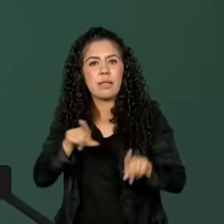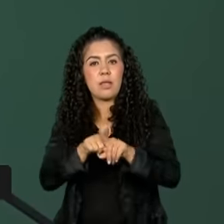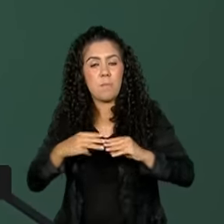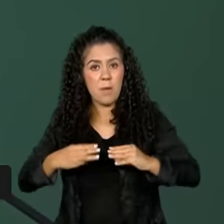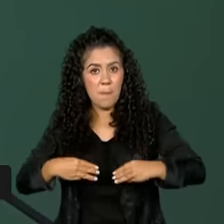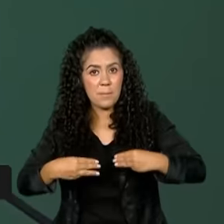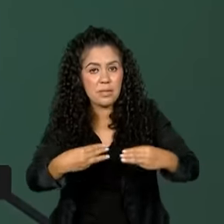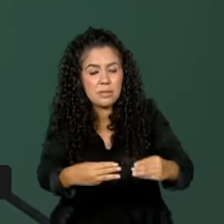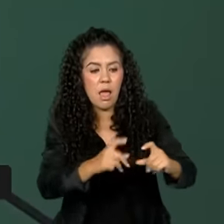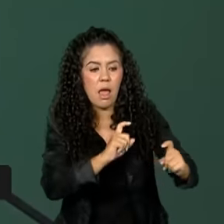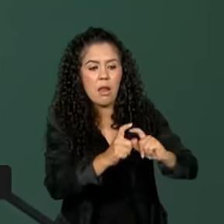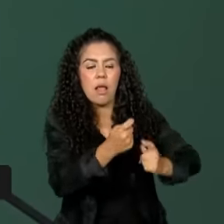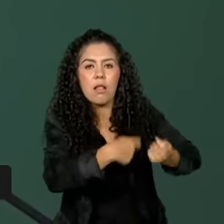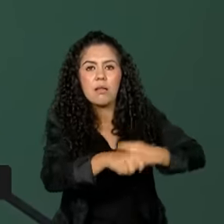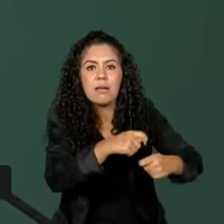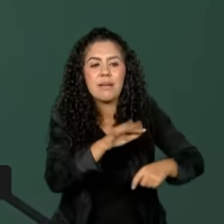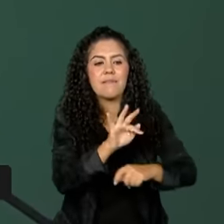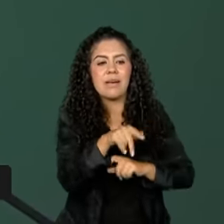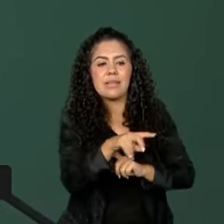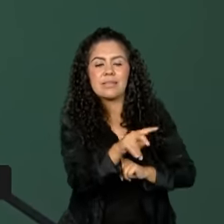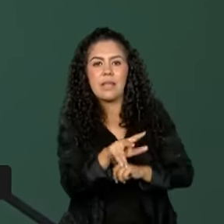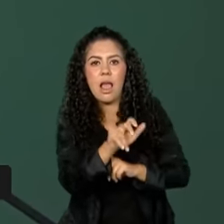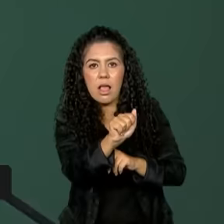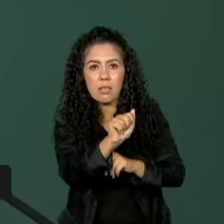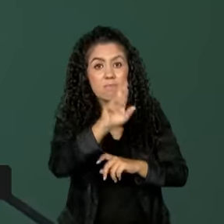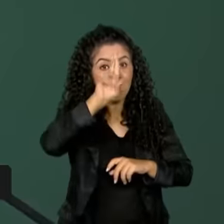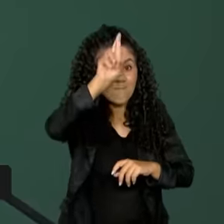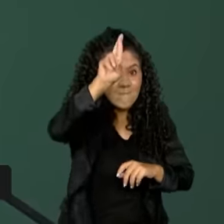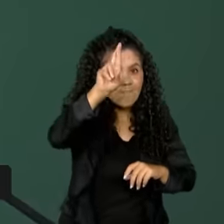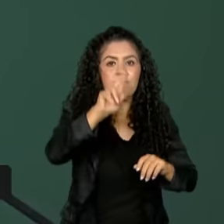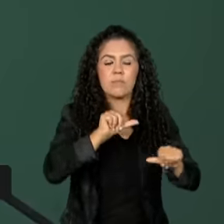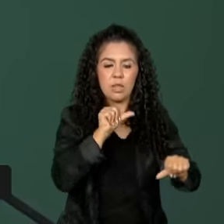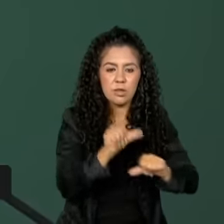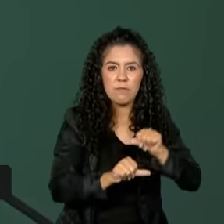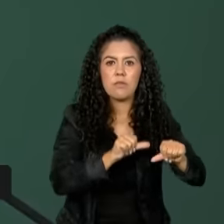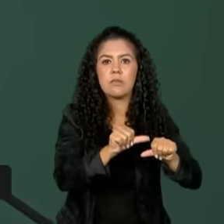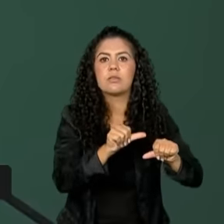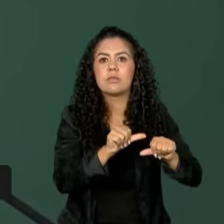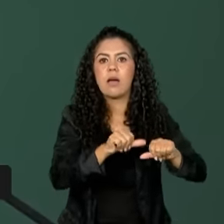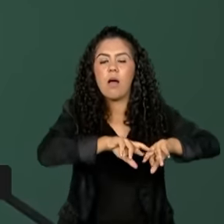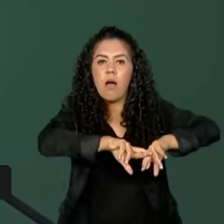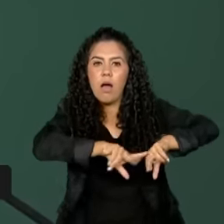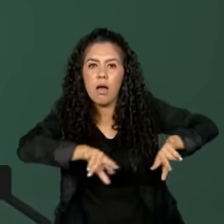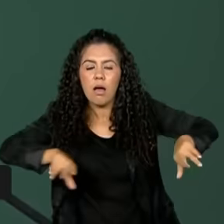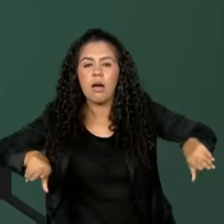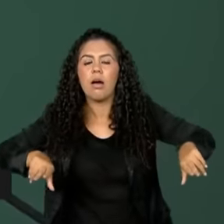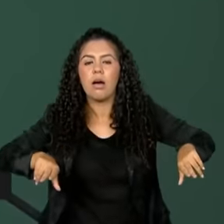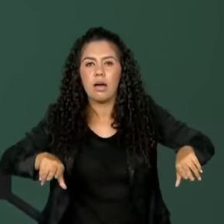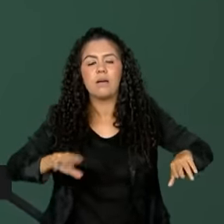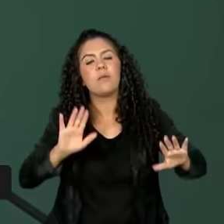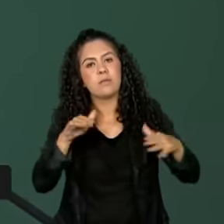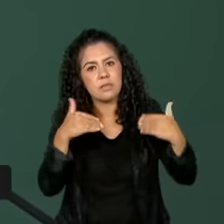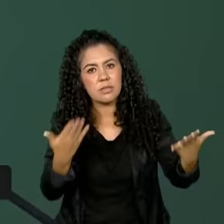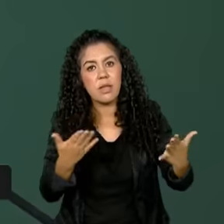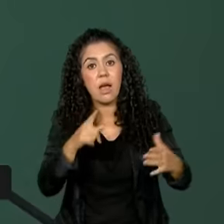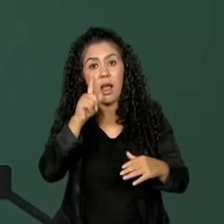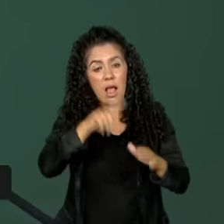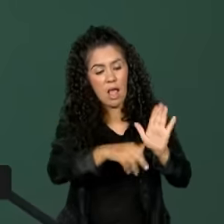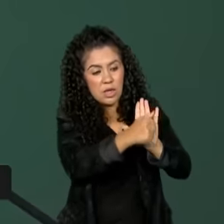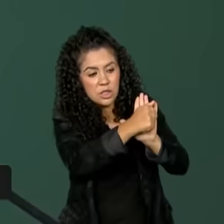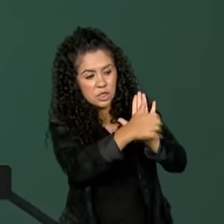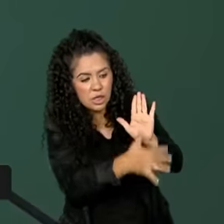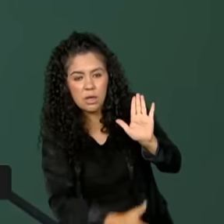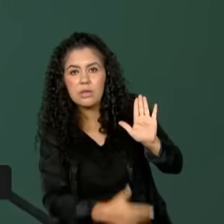da Economia, o coordenador do Plano de Transformação Ecológica. Ou seja, a sua diretriz